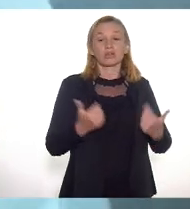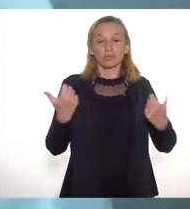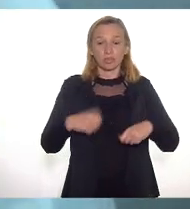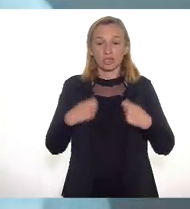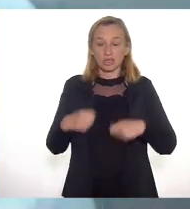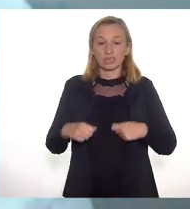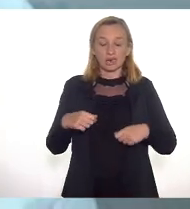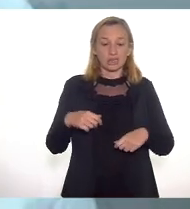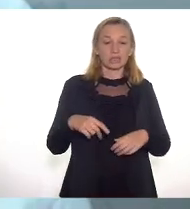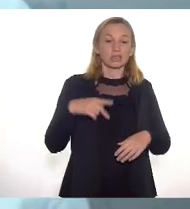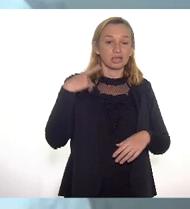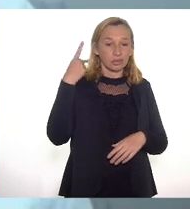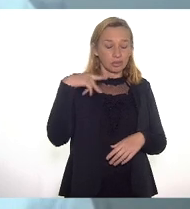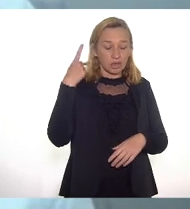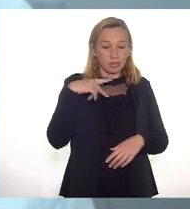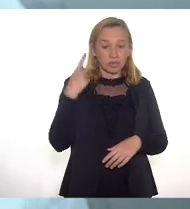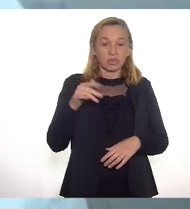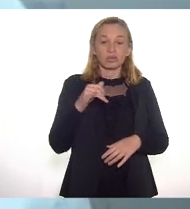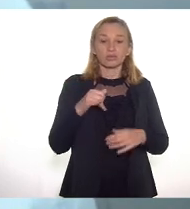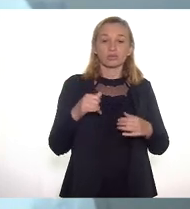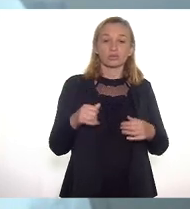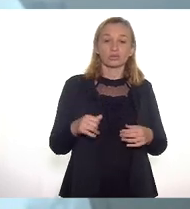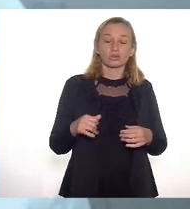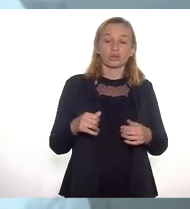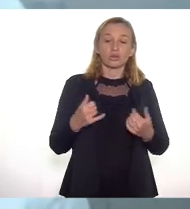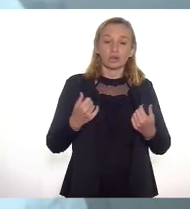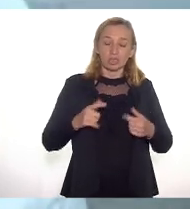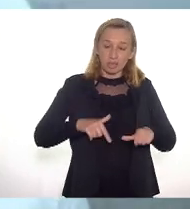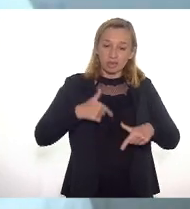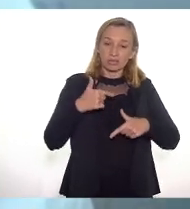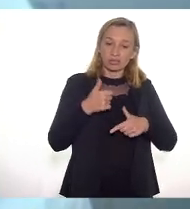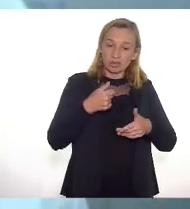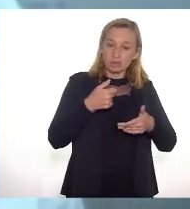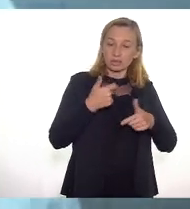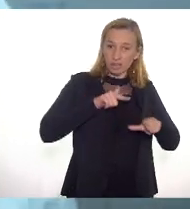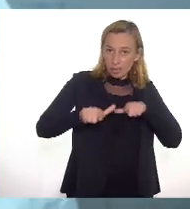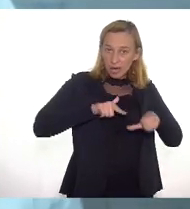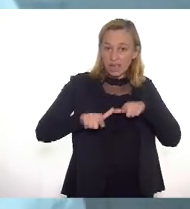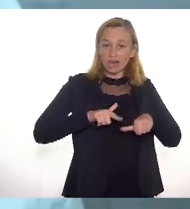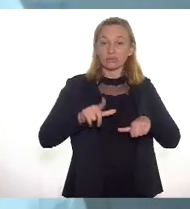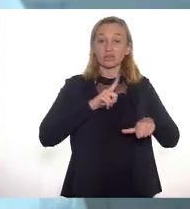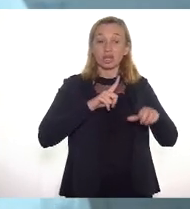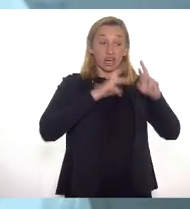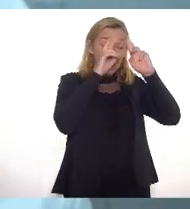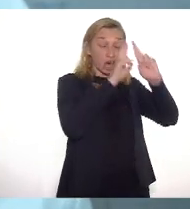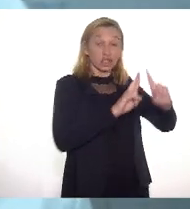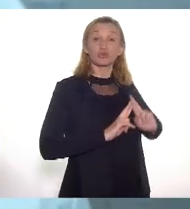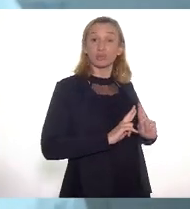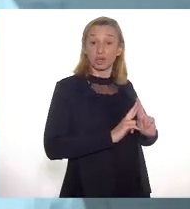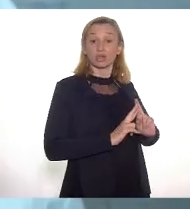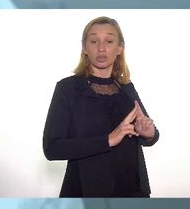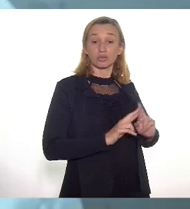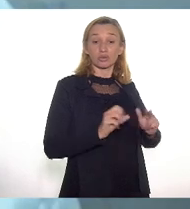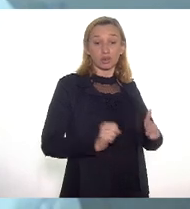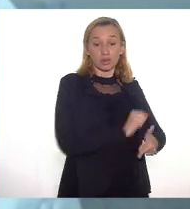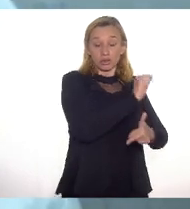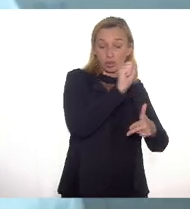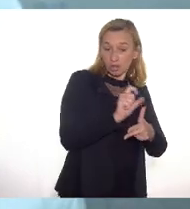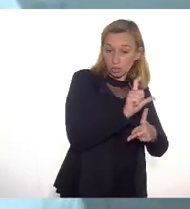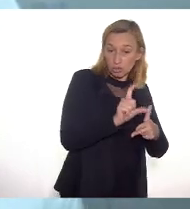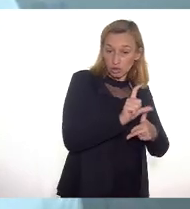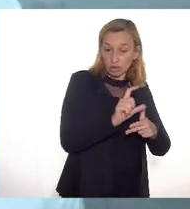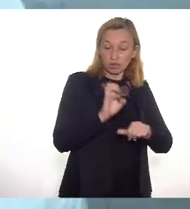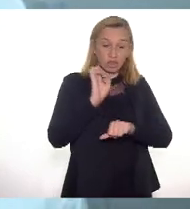que o Parlamento Fluminense, que muito tem trabalhado, que tenha respeito por parte não só do Poder Executivo, seja